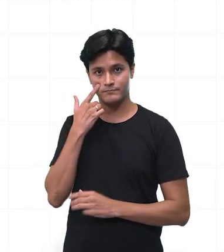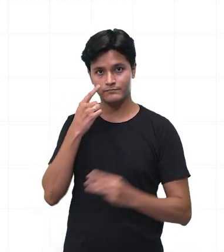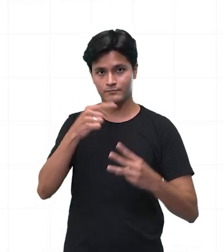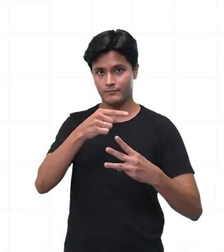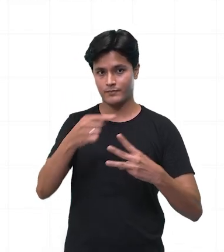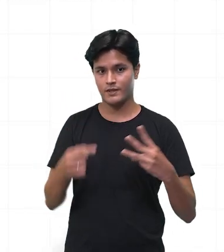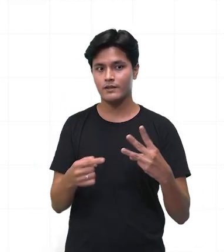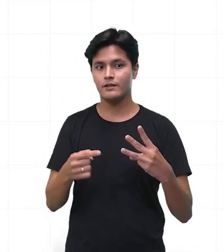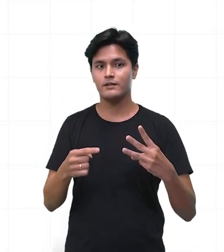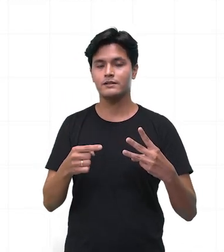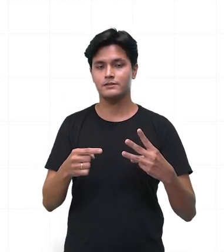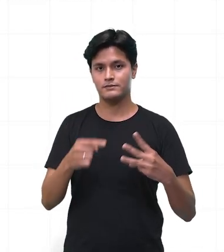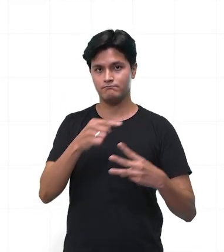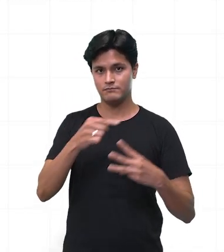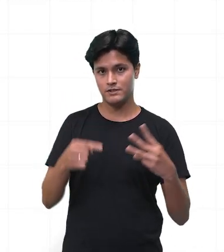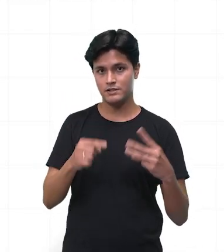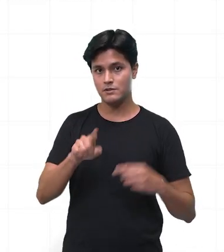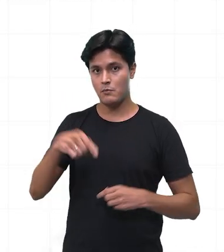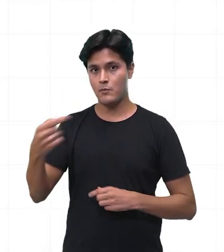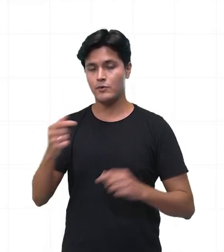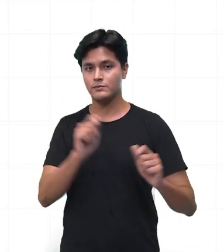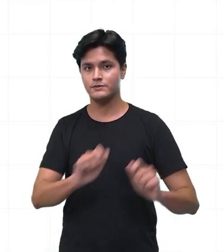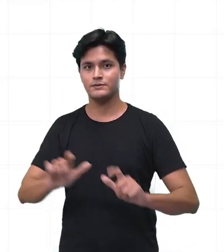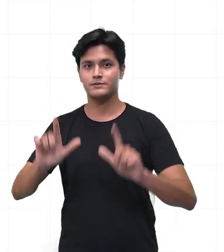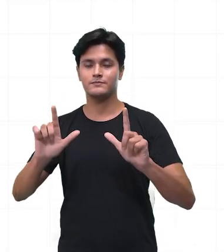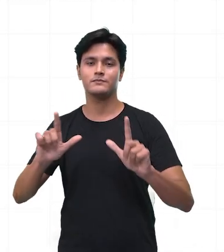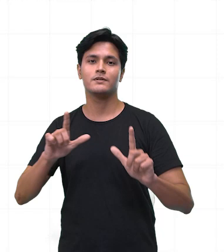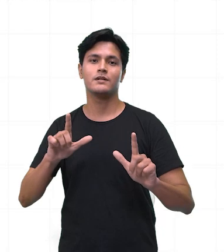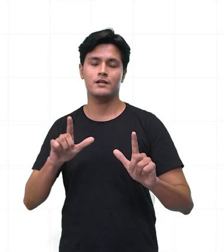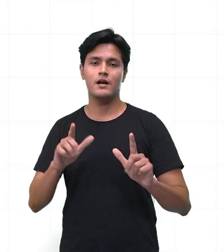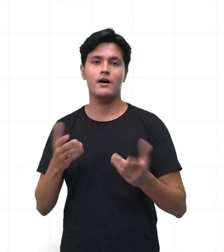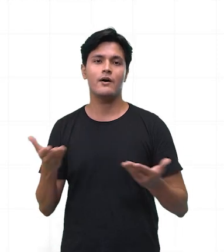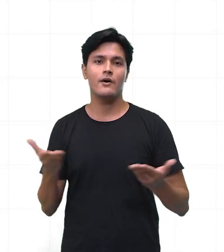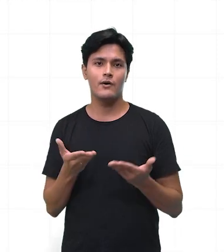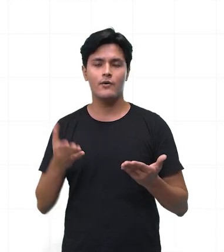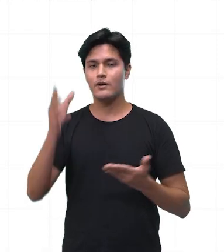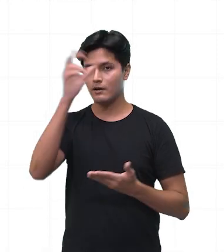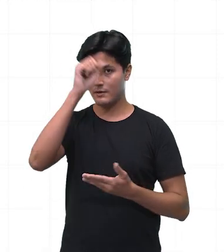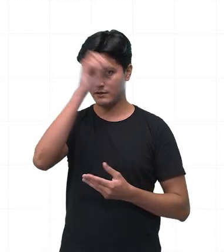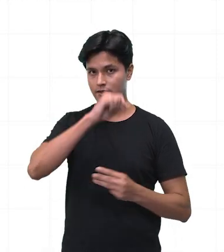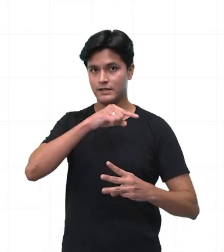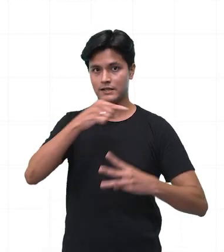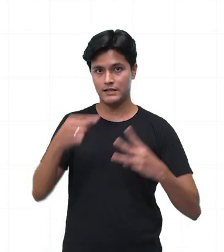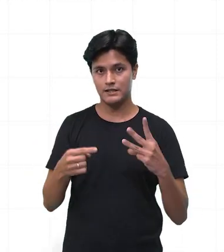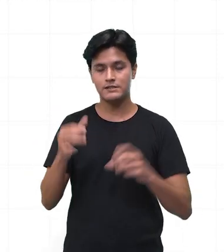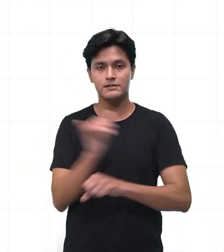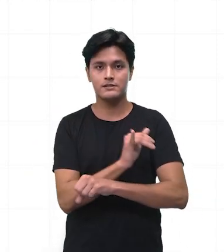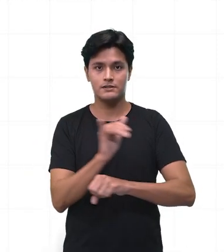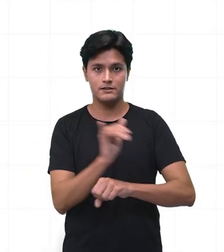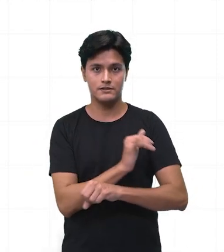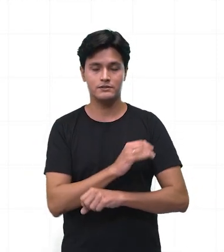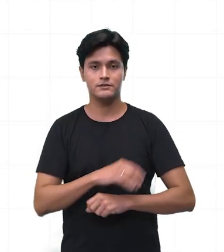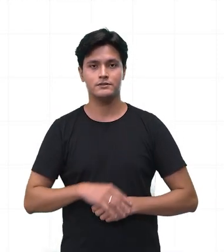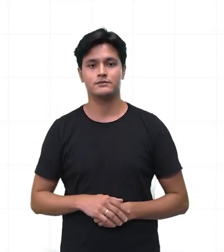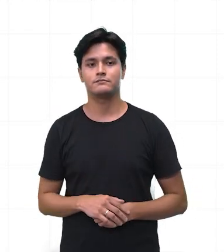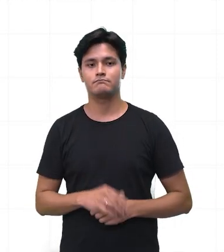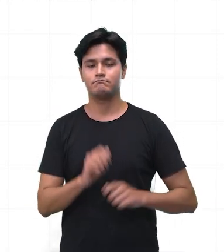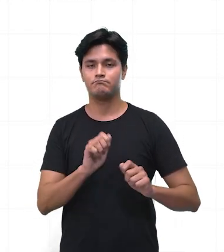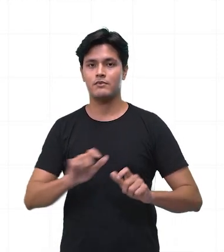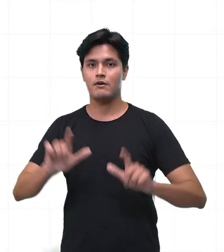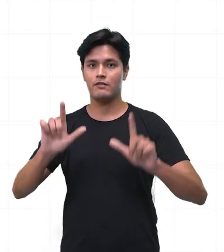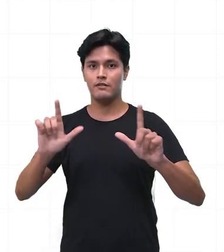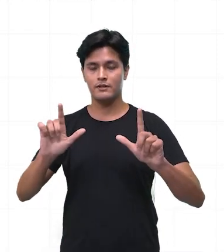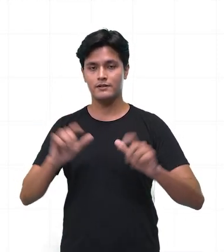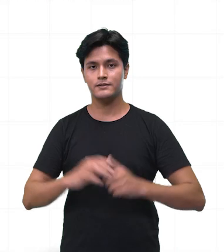tópicos então da nossa próxima cartela. Nós vamos trabalhar, então, com essas 3 formas. Observem, então, cartela de número 6.